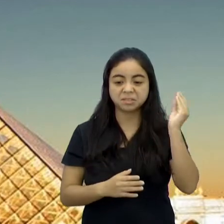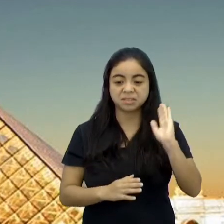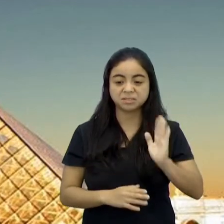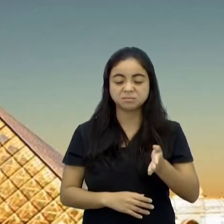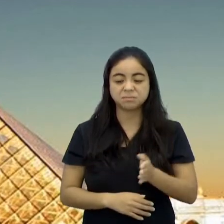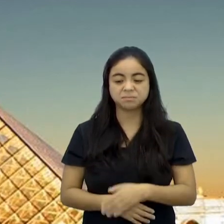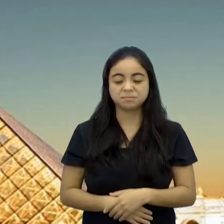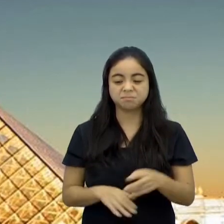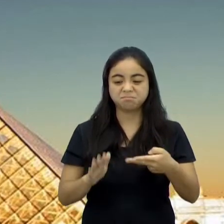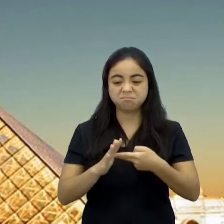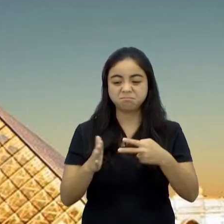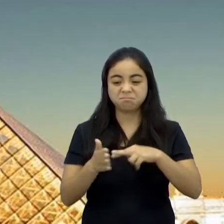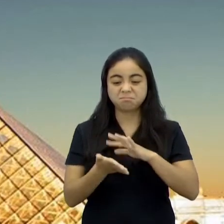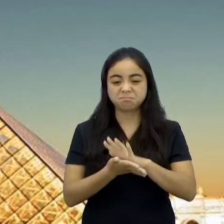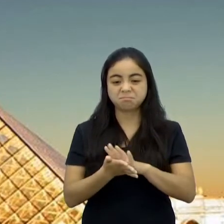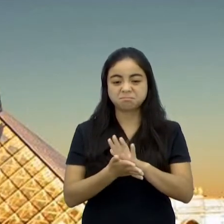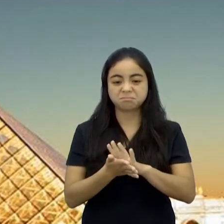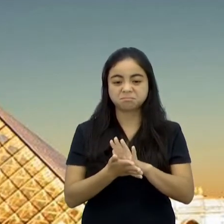sentido, e aquela memória